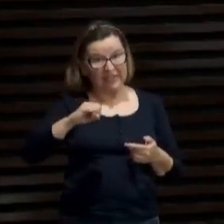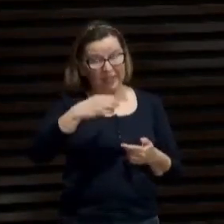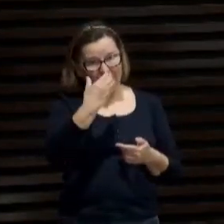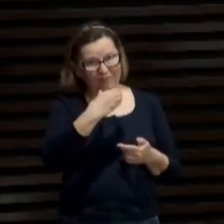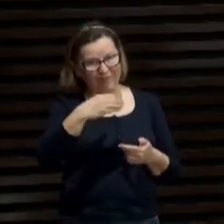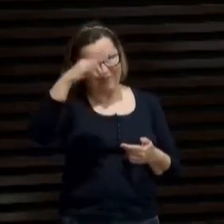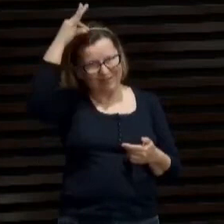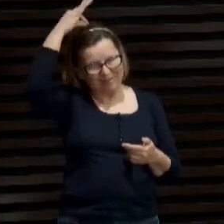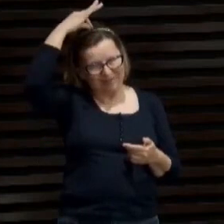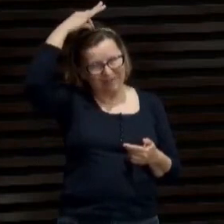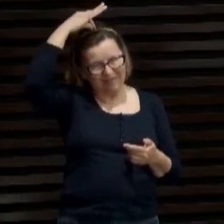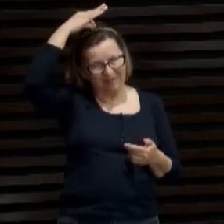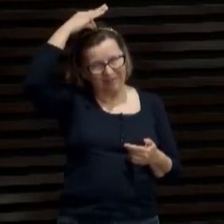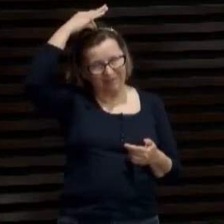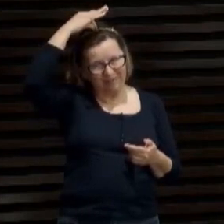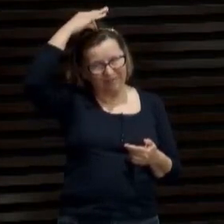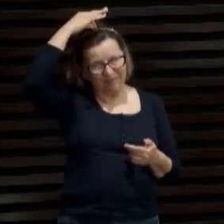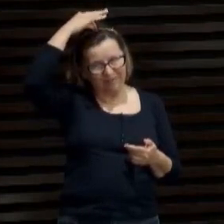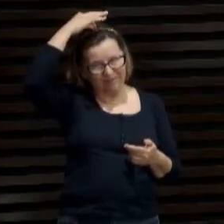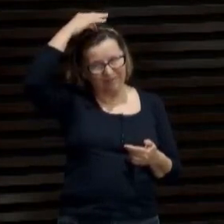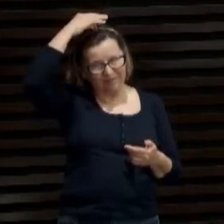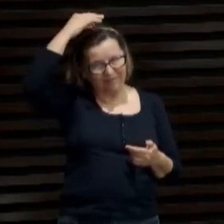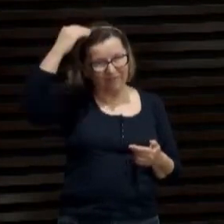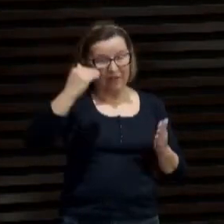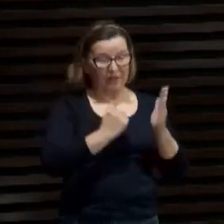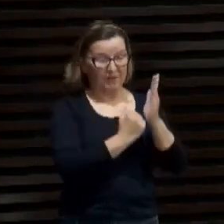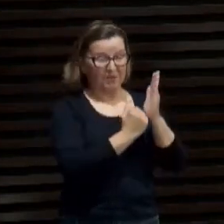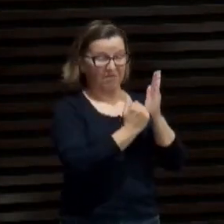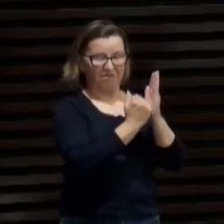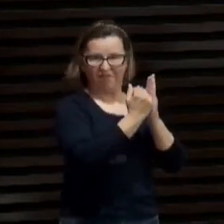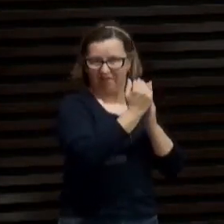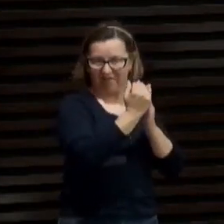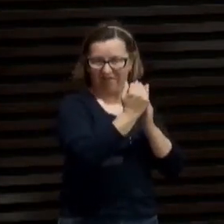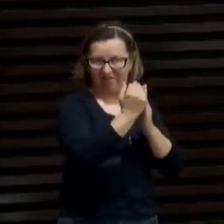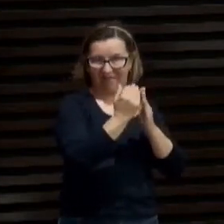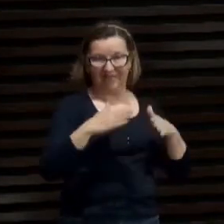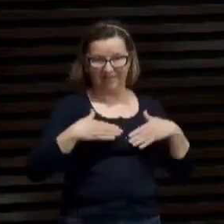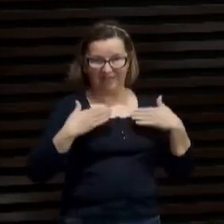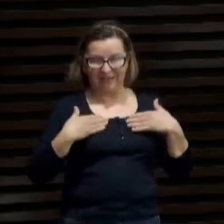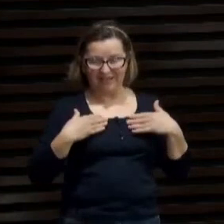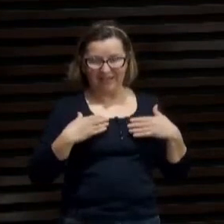Espírito, o nível de alegria que nós temos na vida demonstra o nosso nível de santificação.